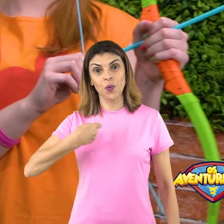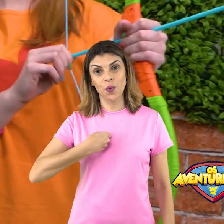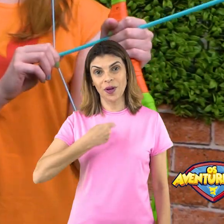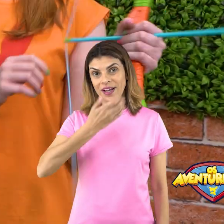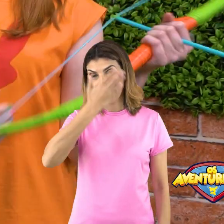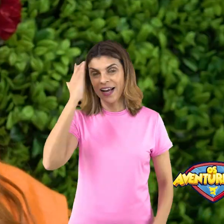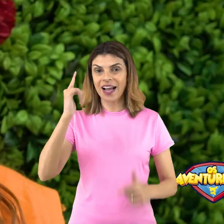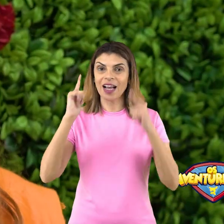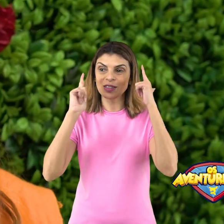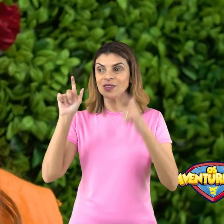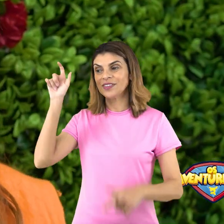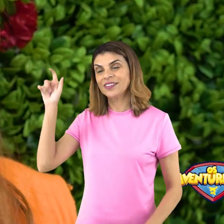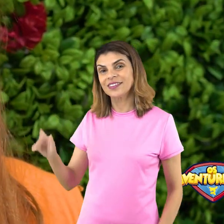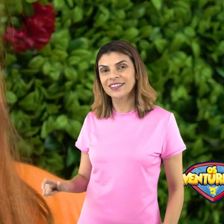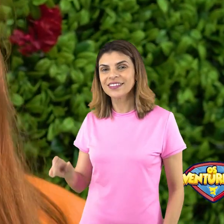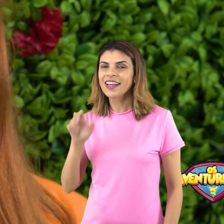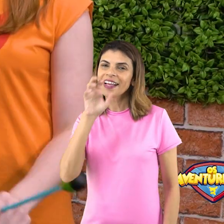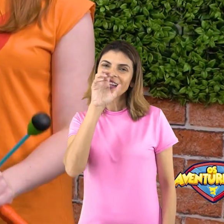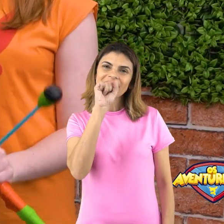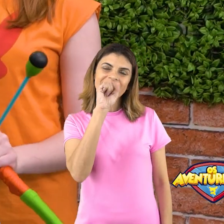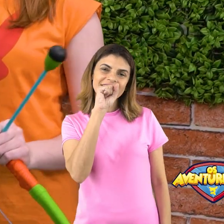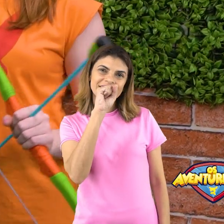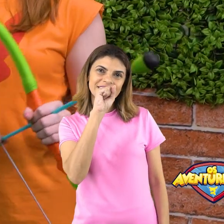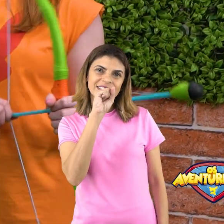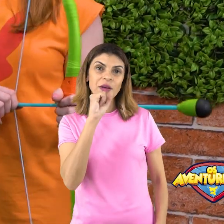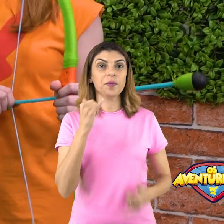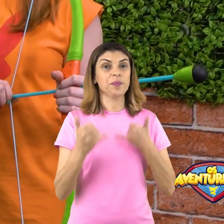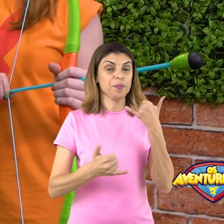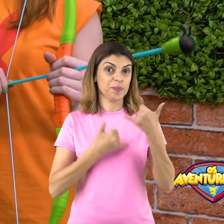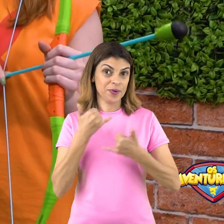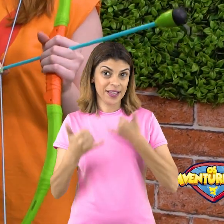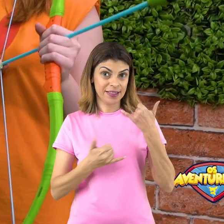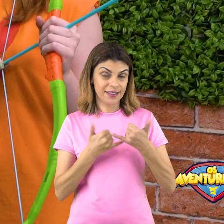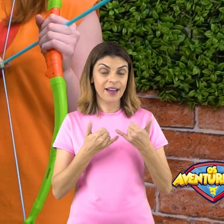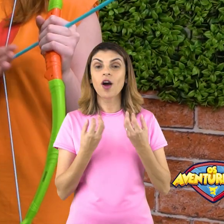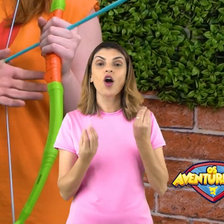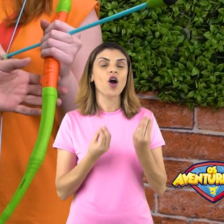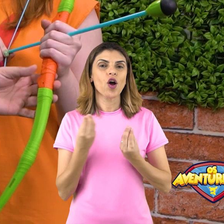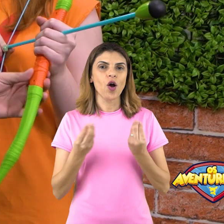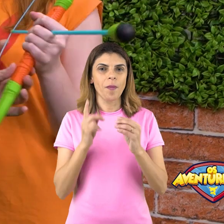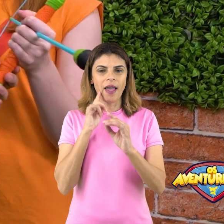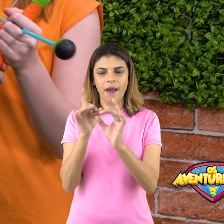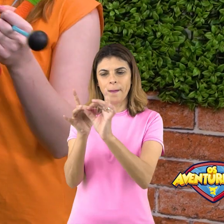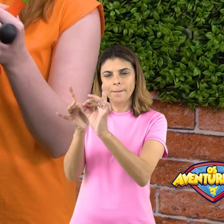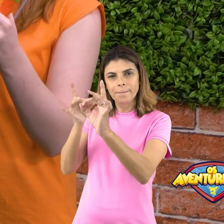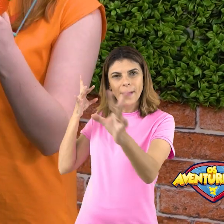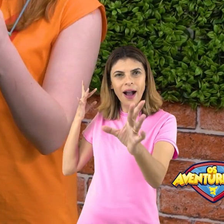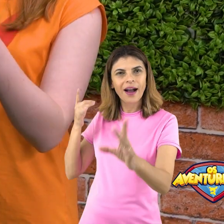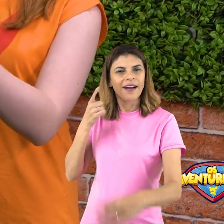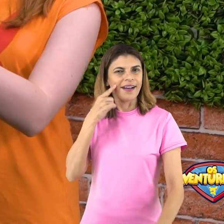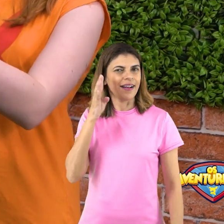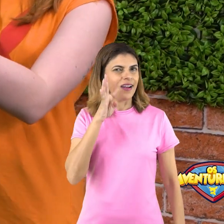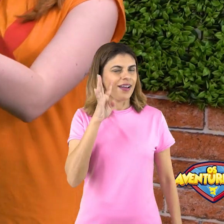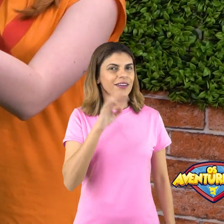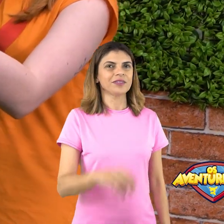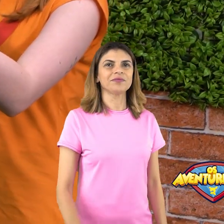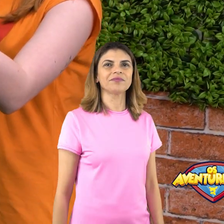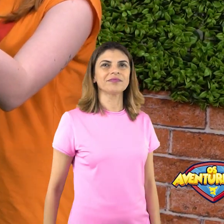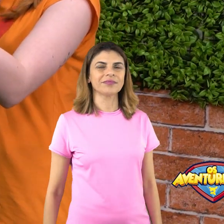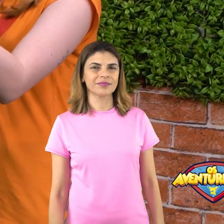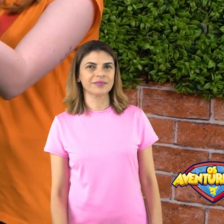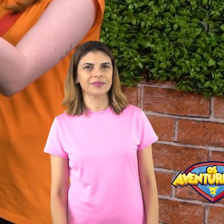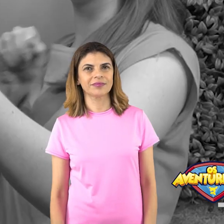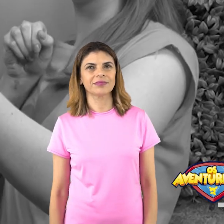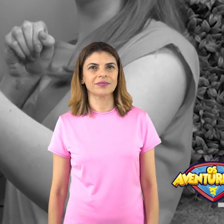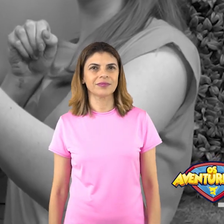sua cor, aventureira? Eu sou a aventureira laranja. E a brincadeira com ela aqui é um arco e flecha. Olha que legal. Joga aí pra gente ver, vai. Só joga.